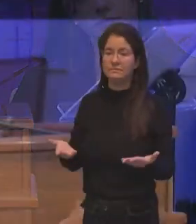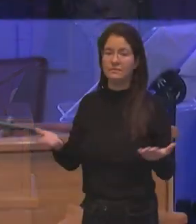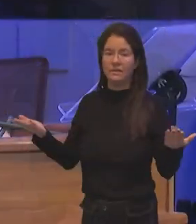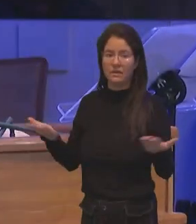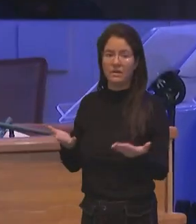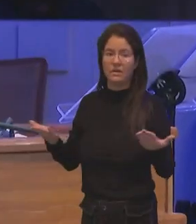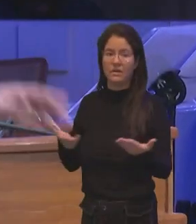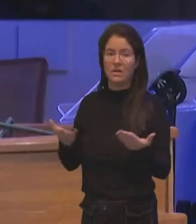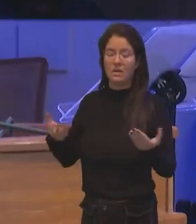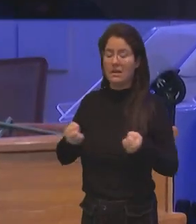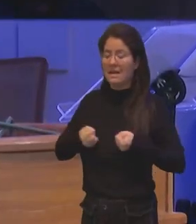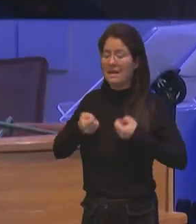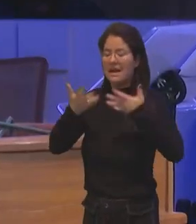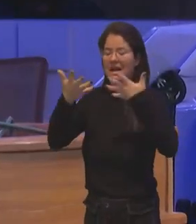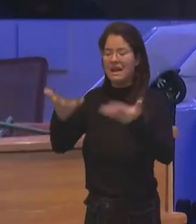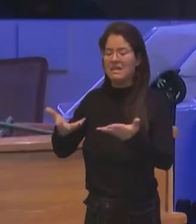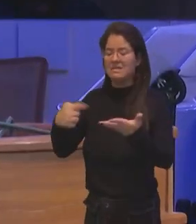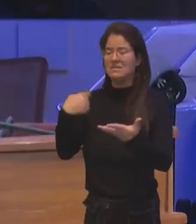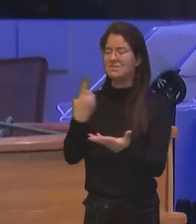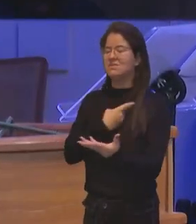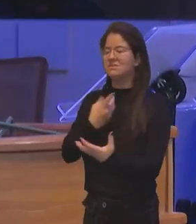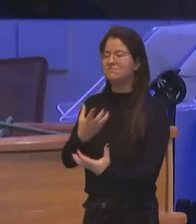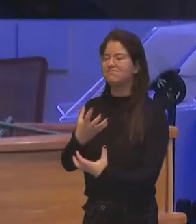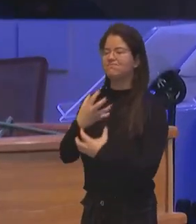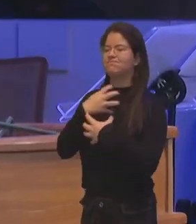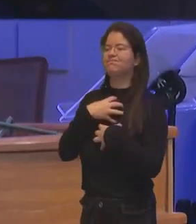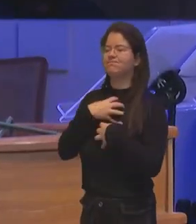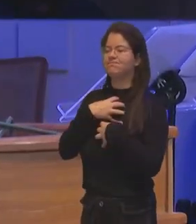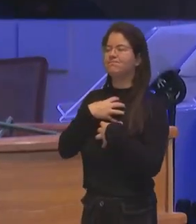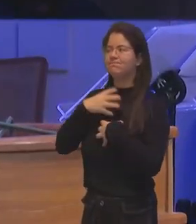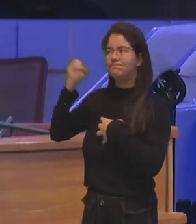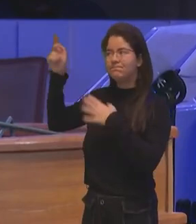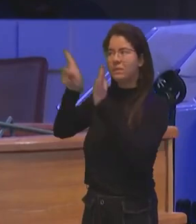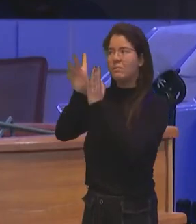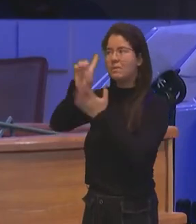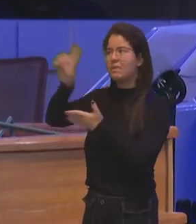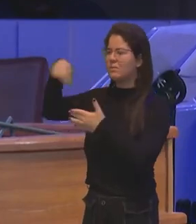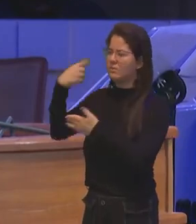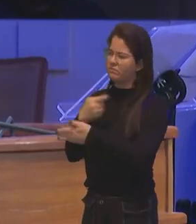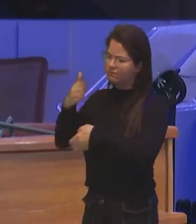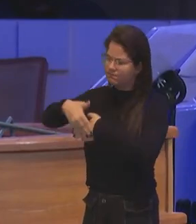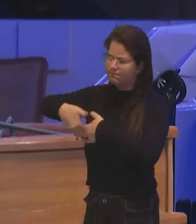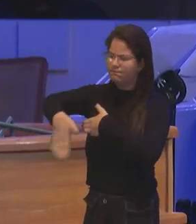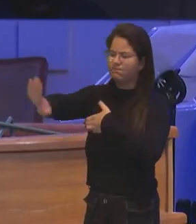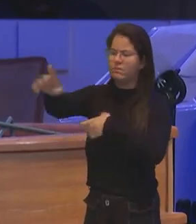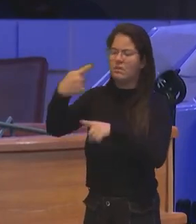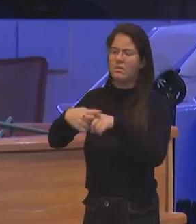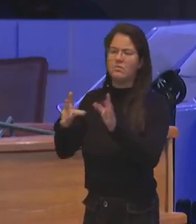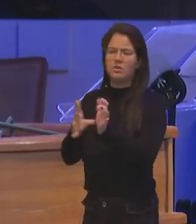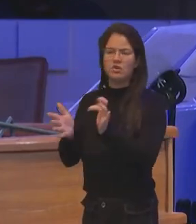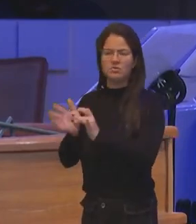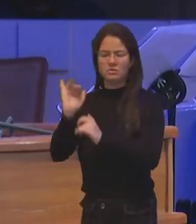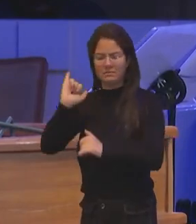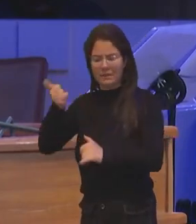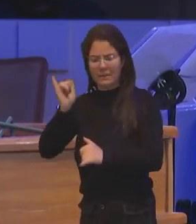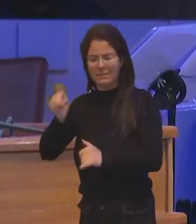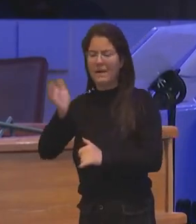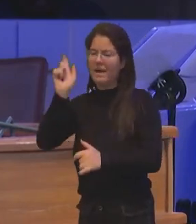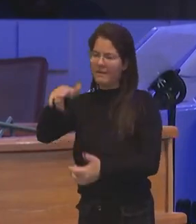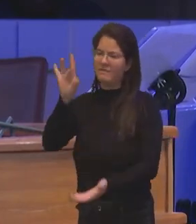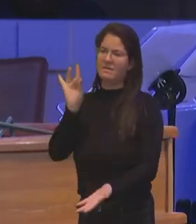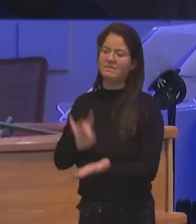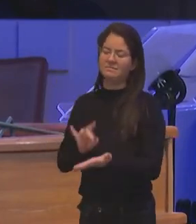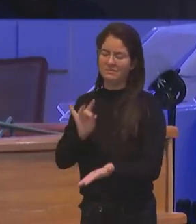dessa graça do Senhor, avancemos como igreja. Porque como Jesus já proferiu a sua palavra e ela é verdade,